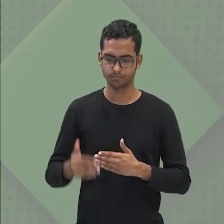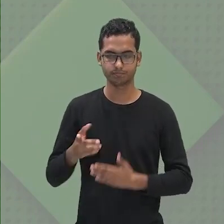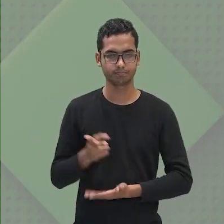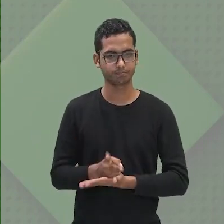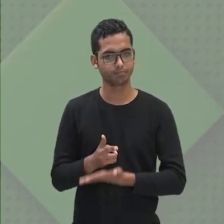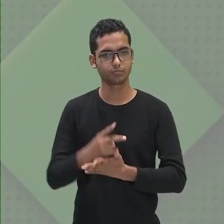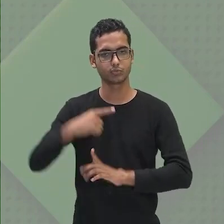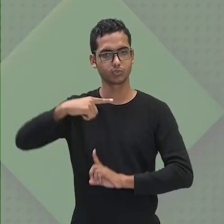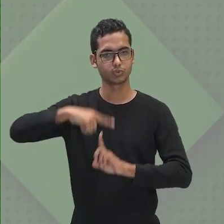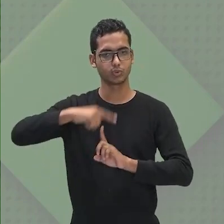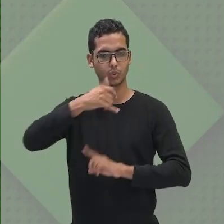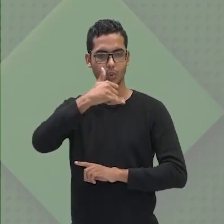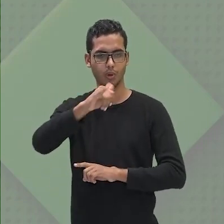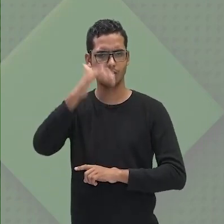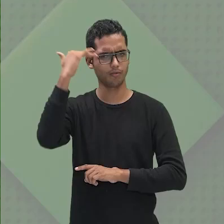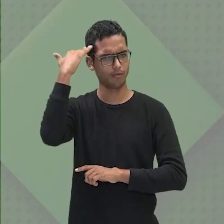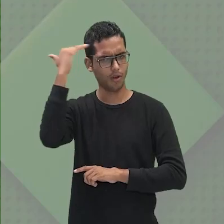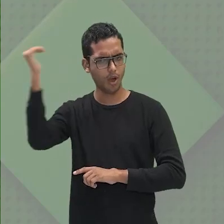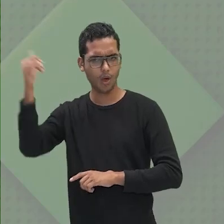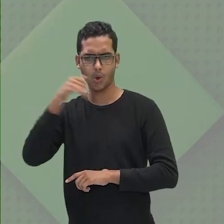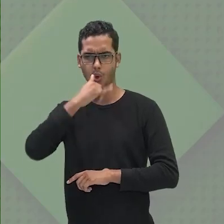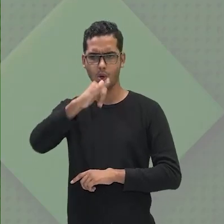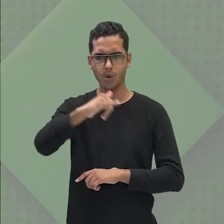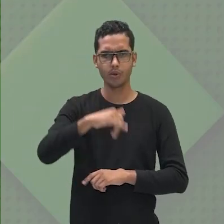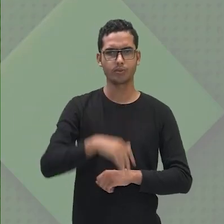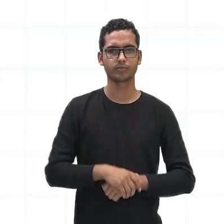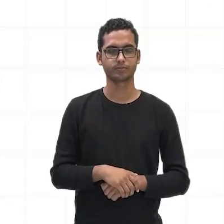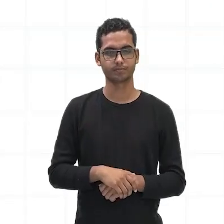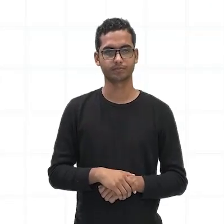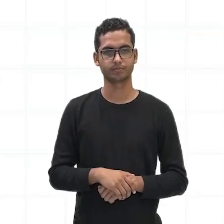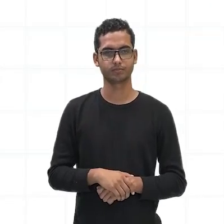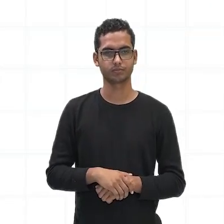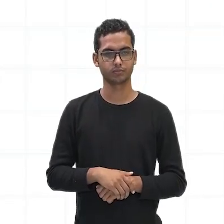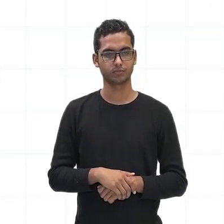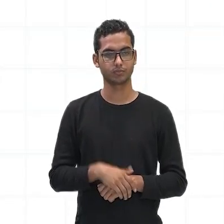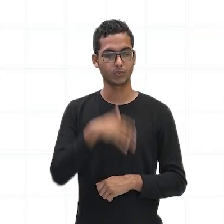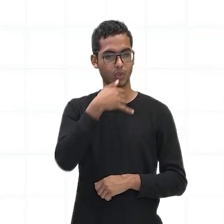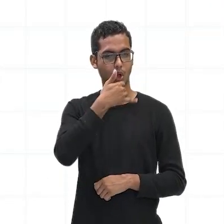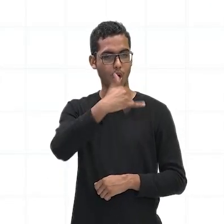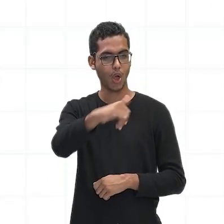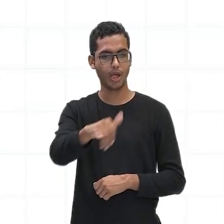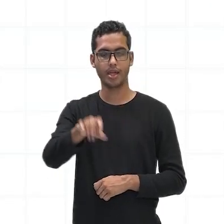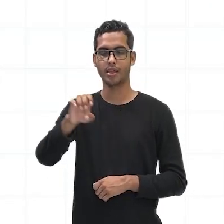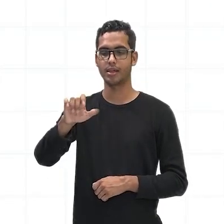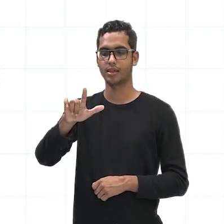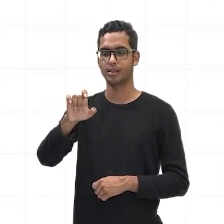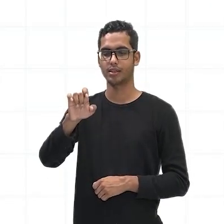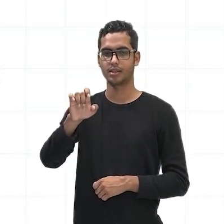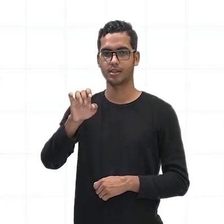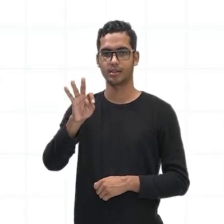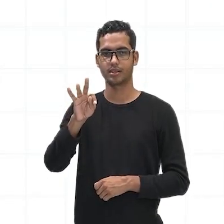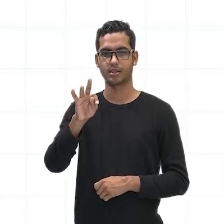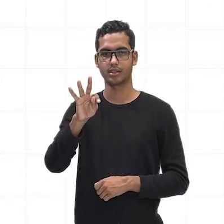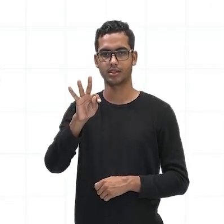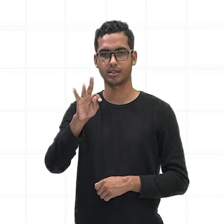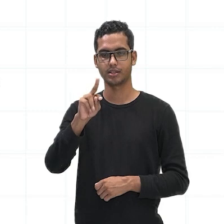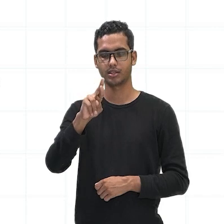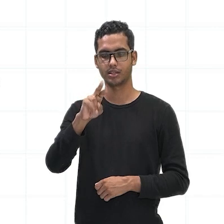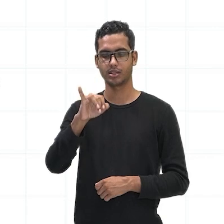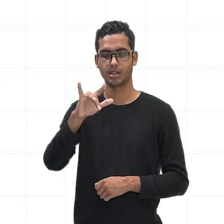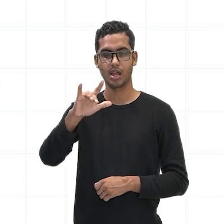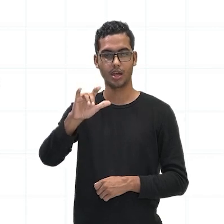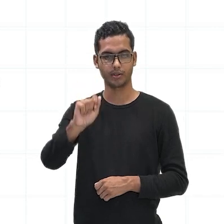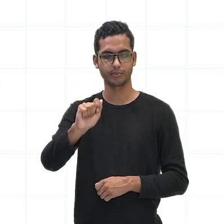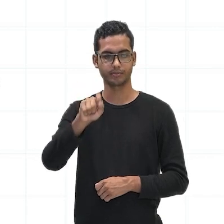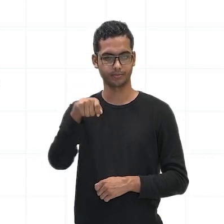energia. Agora vem a mais conhecida de todo mundo, que é a energia elétrica. Vamos ver aí situações, então, do nosso dia a dia, também representada aí na